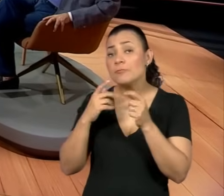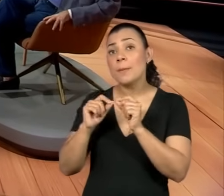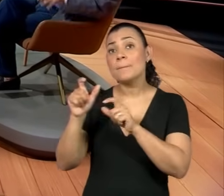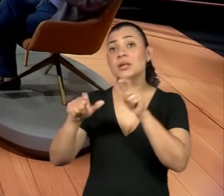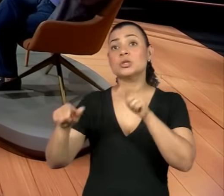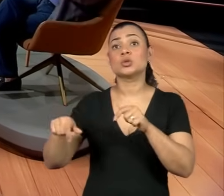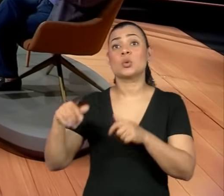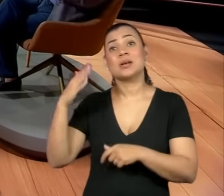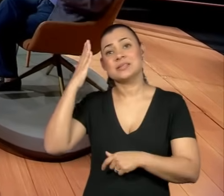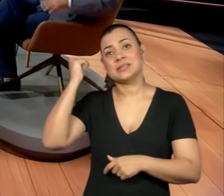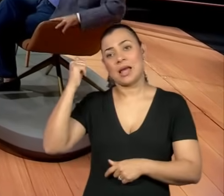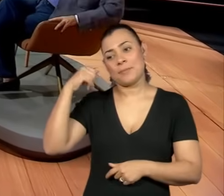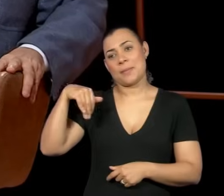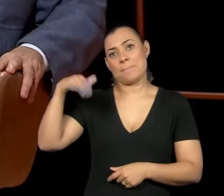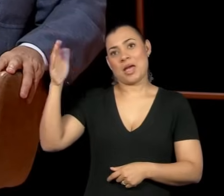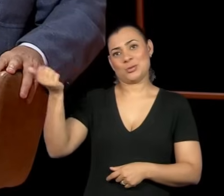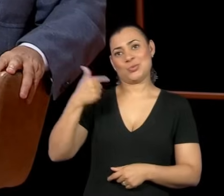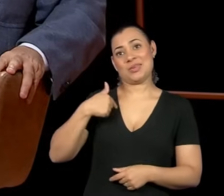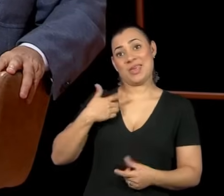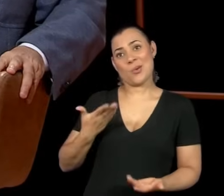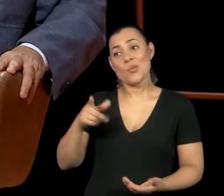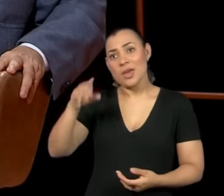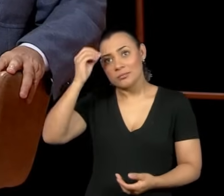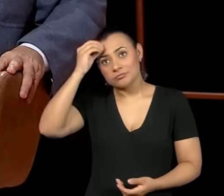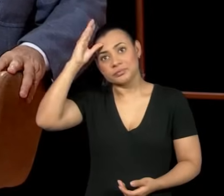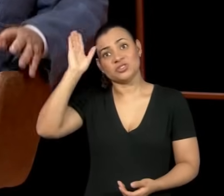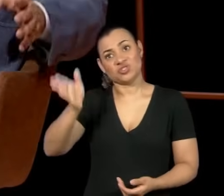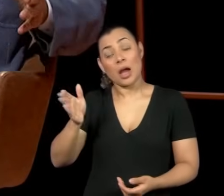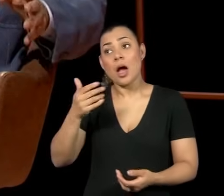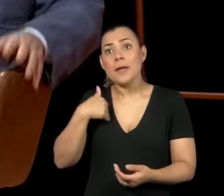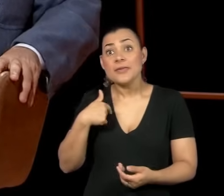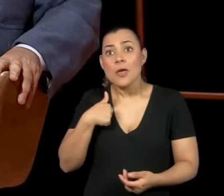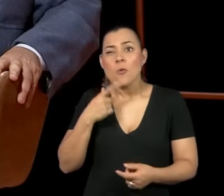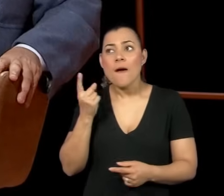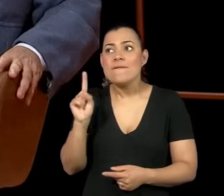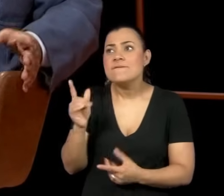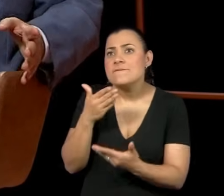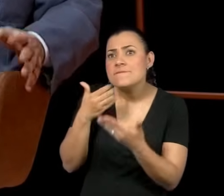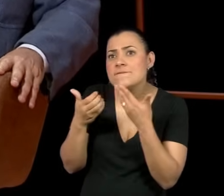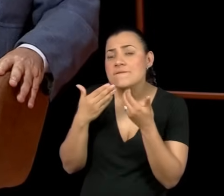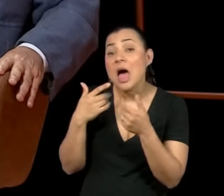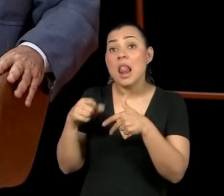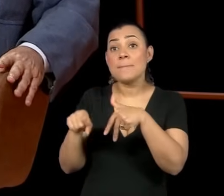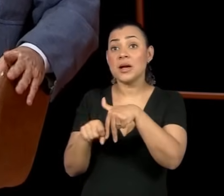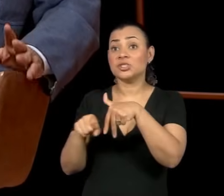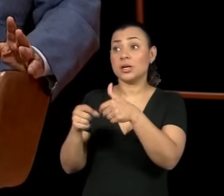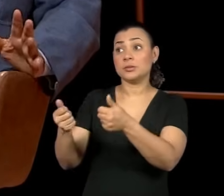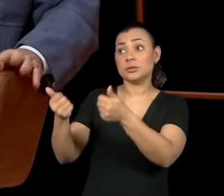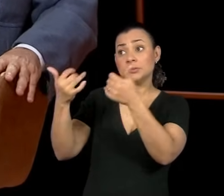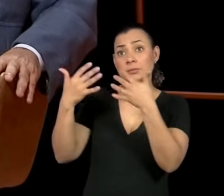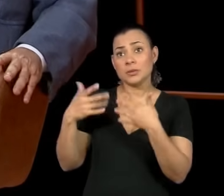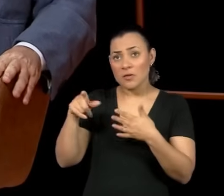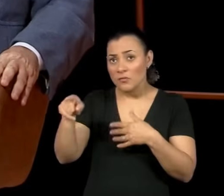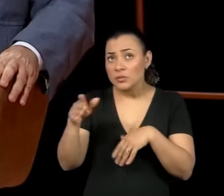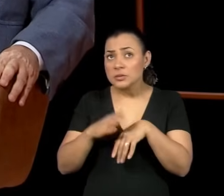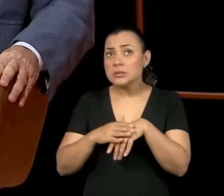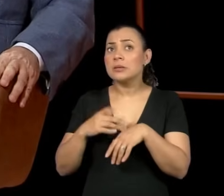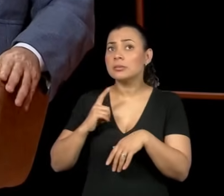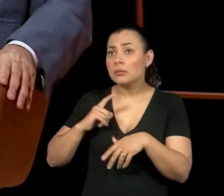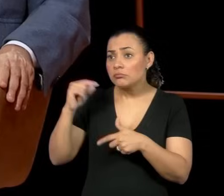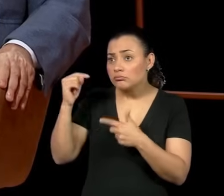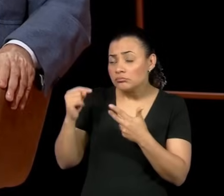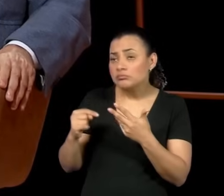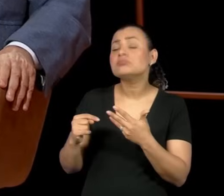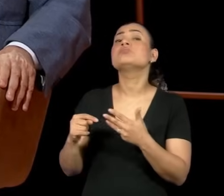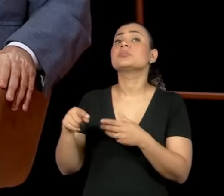gente, e sempre tem alguém que sabe. E aí eu fui conversar, o embaixador falou assim, mas você tem as tardes livres? Tenho. Não,